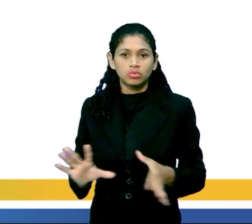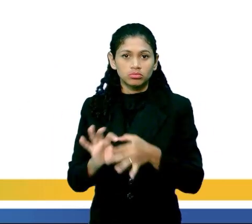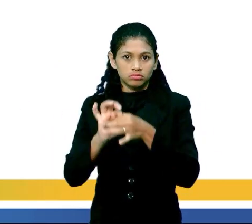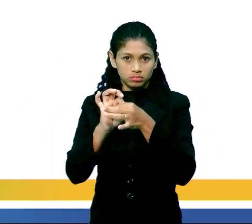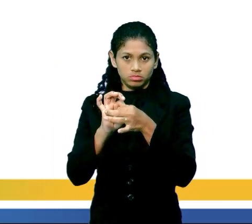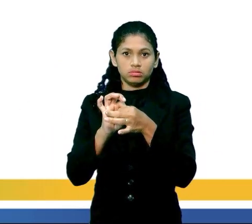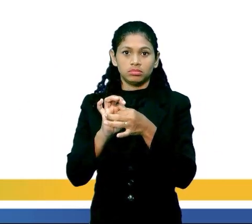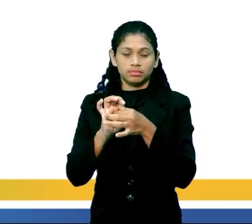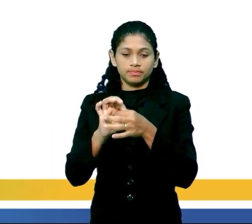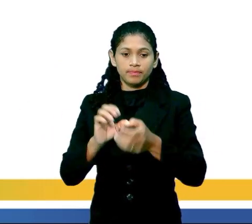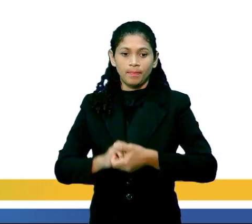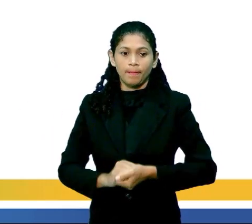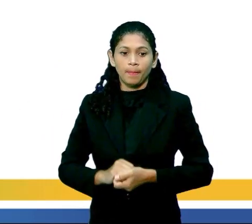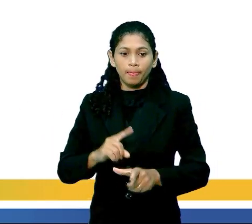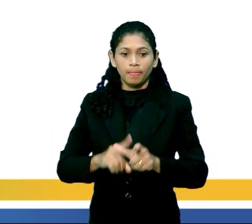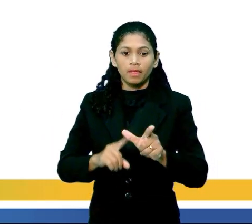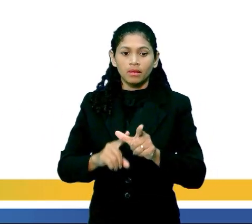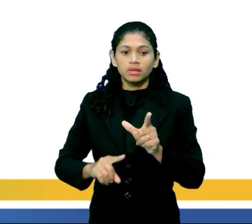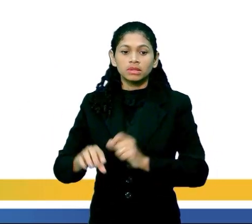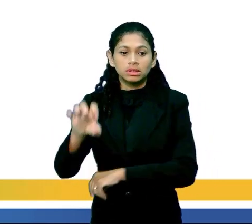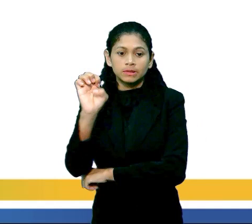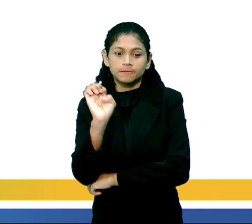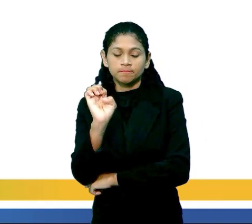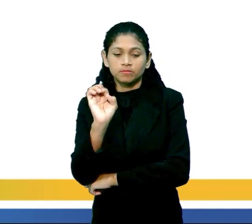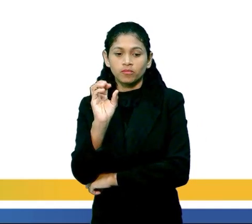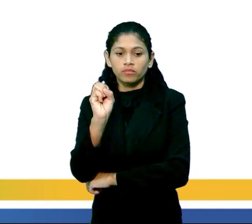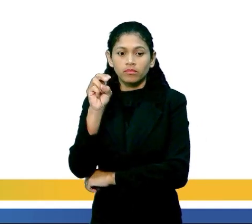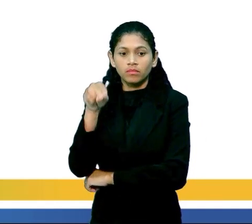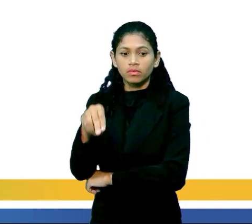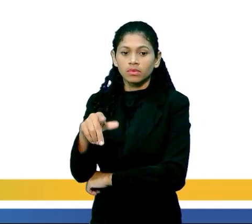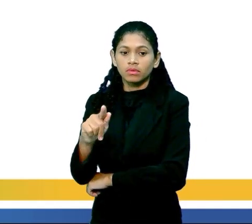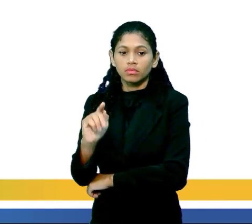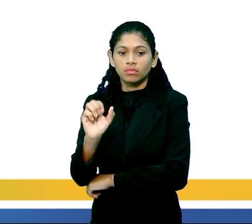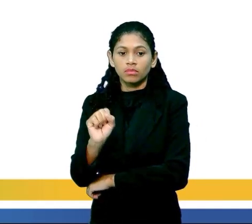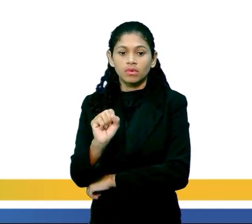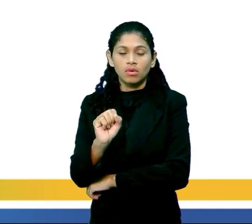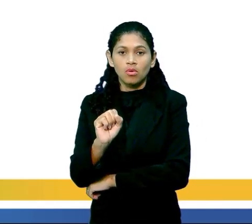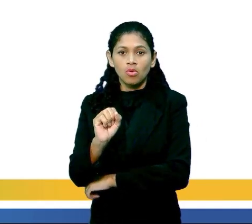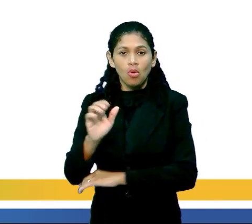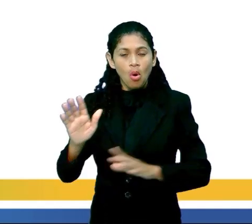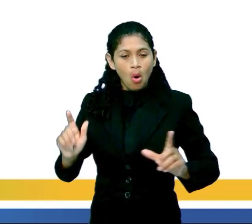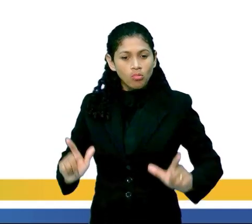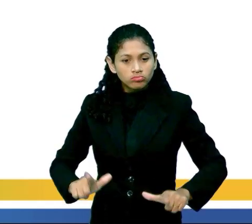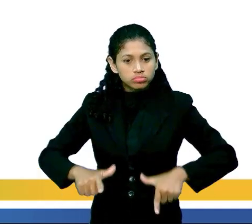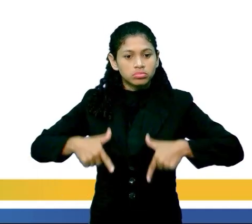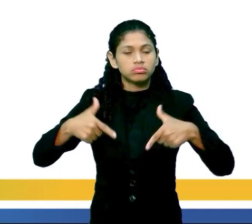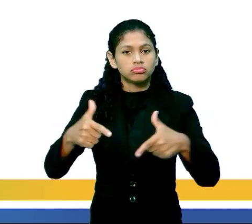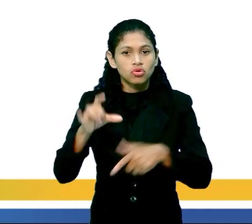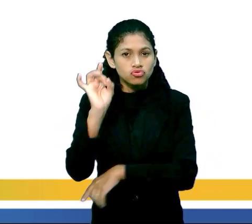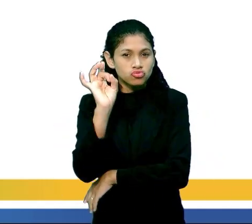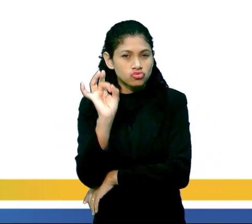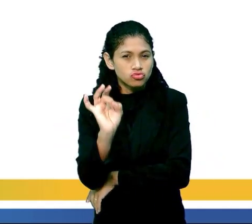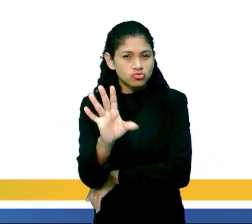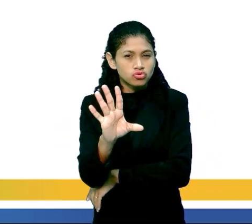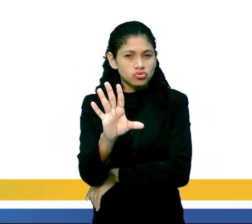E letra E. As ONGs atuam apenas na sociedade